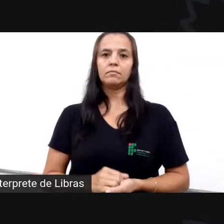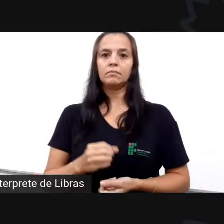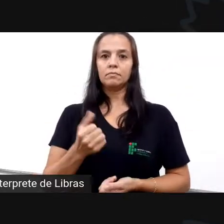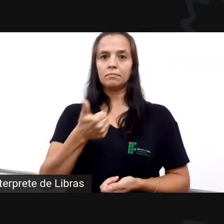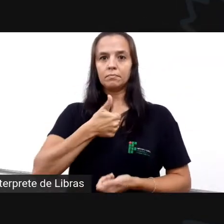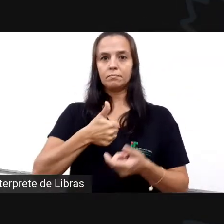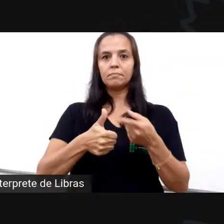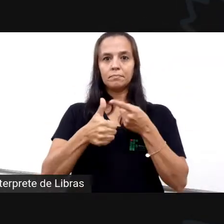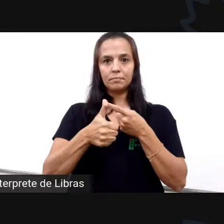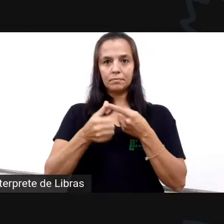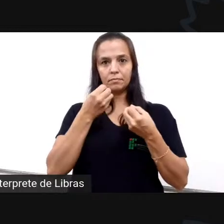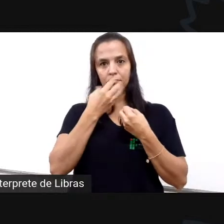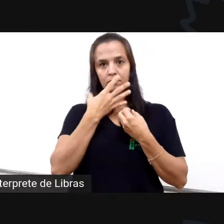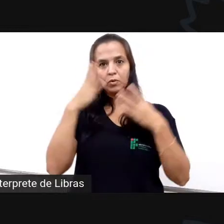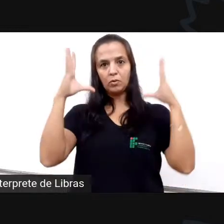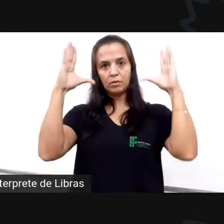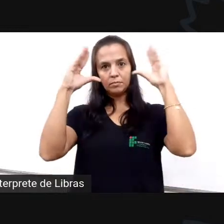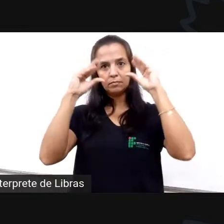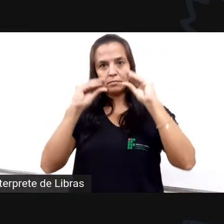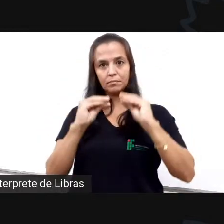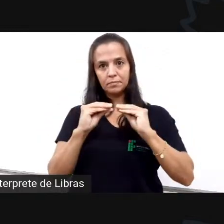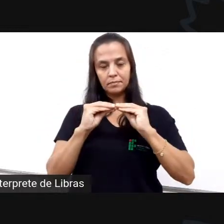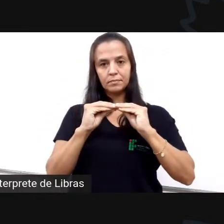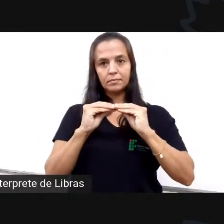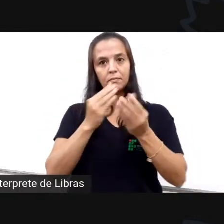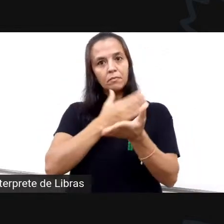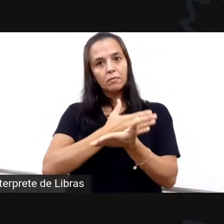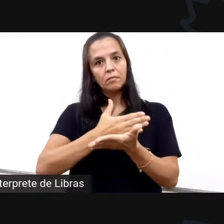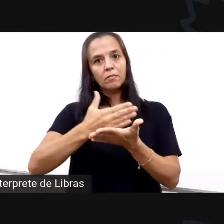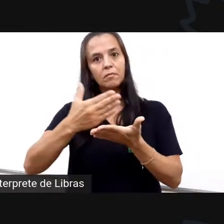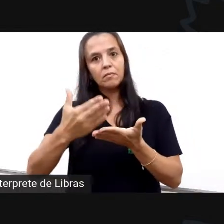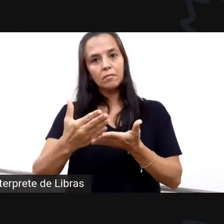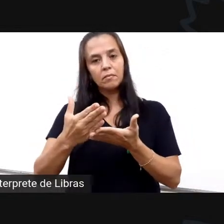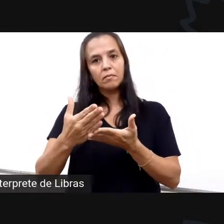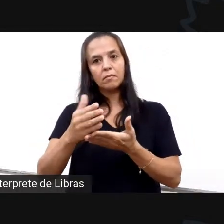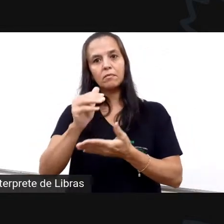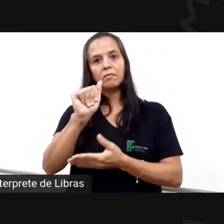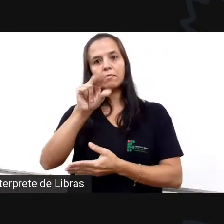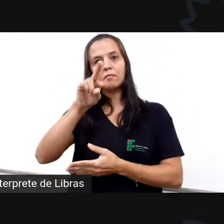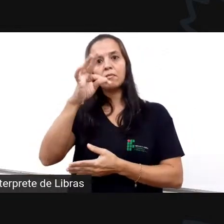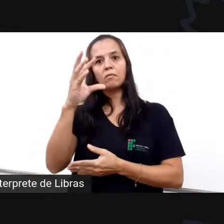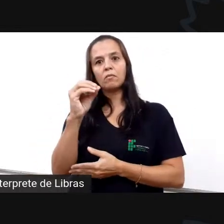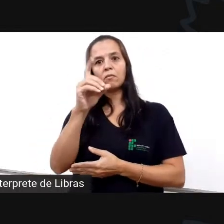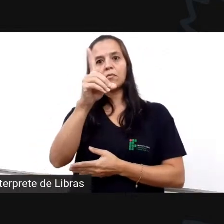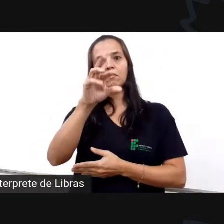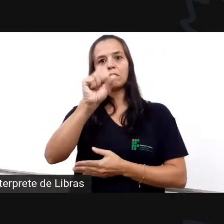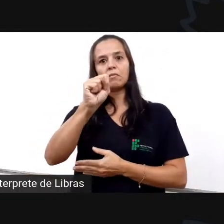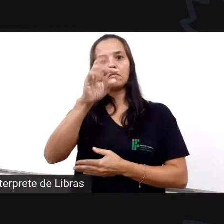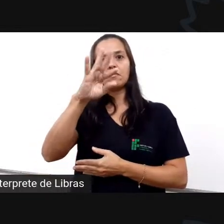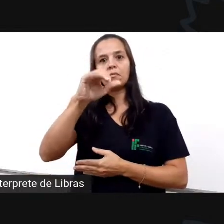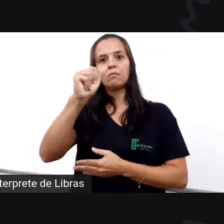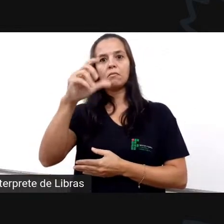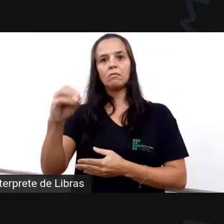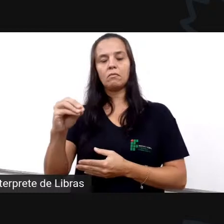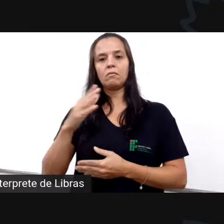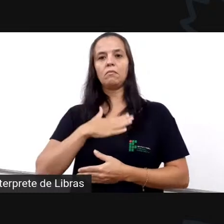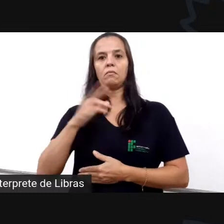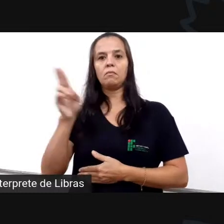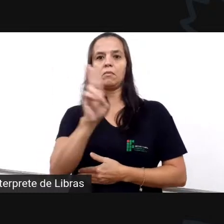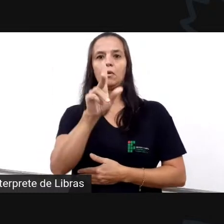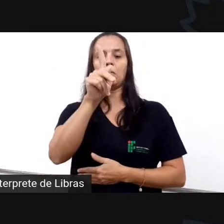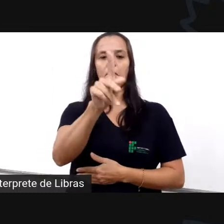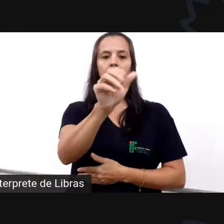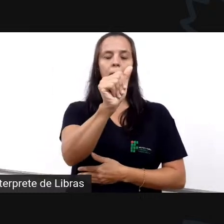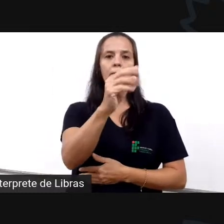Primeiramente, boa noite a todos. Inicio fazendo minha audiodescrição. Meu nome é Patrícia